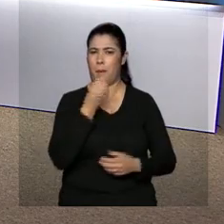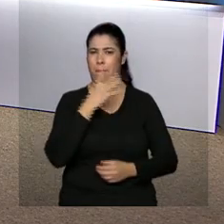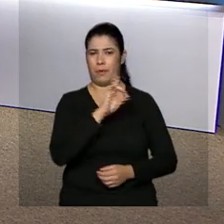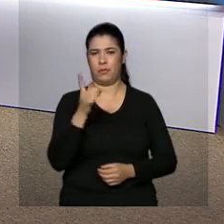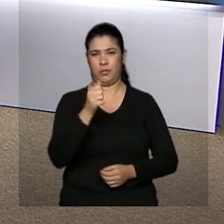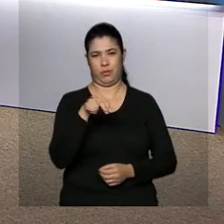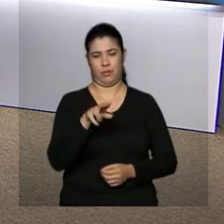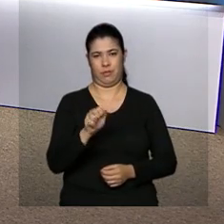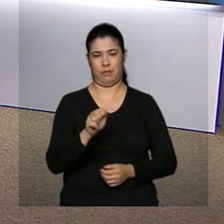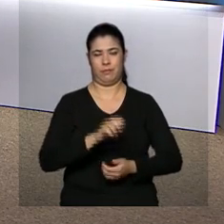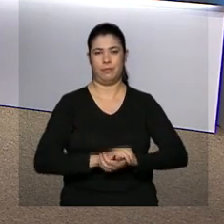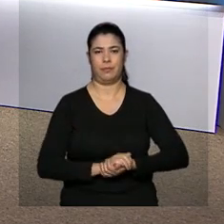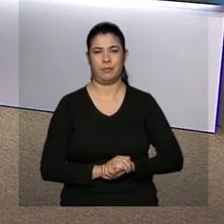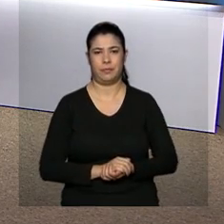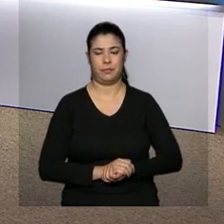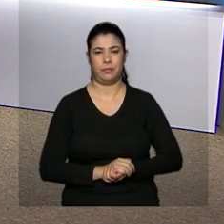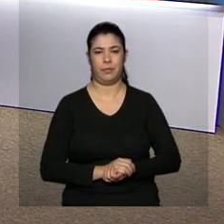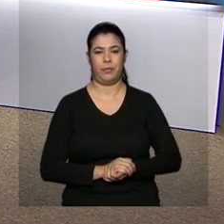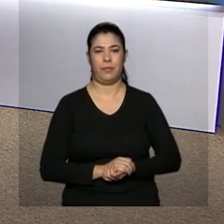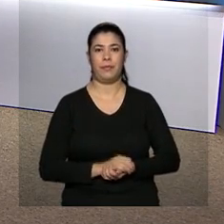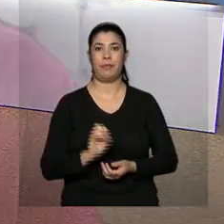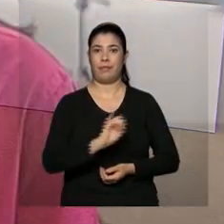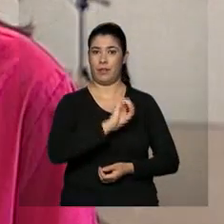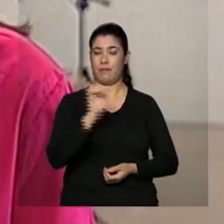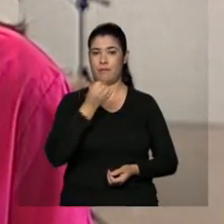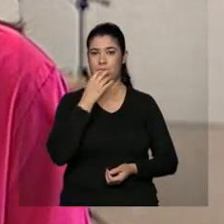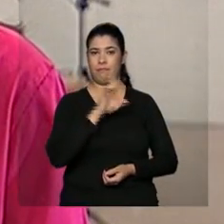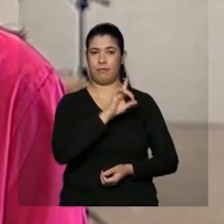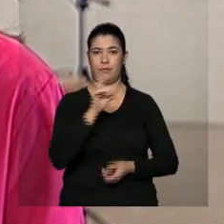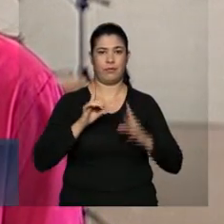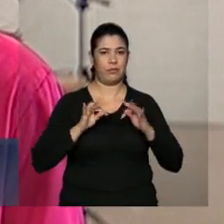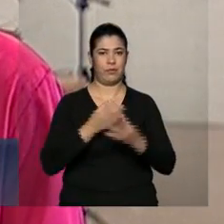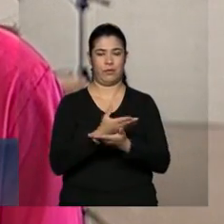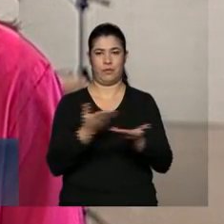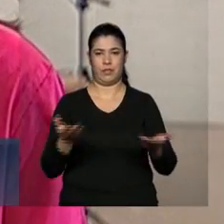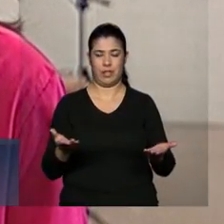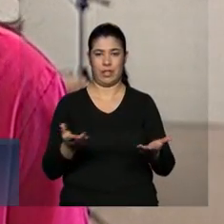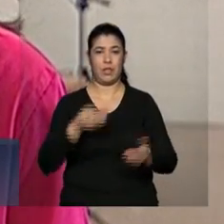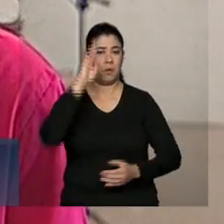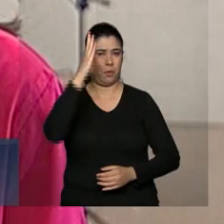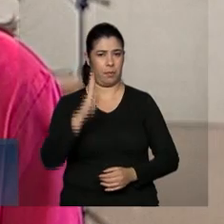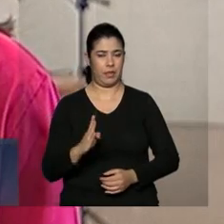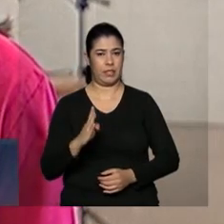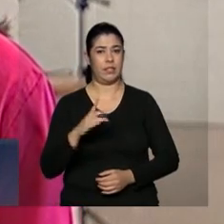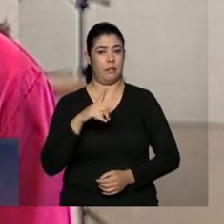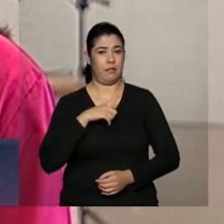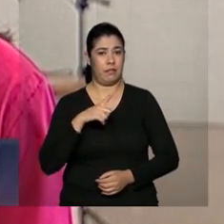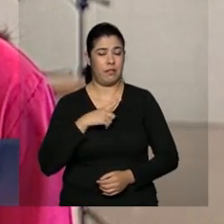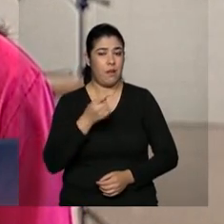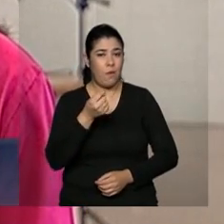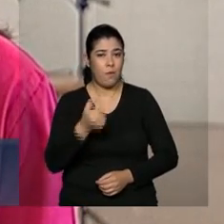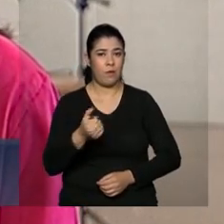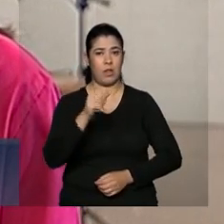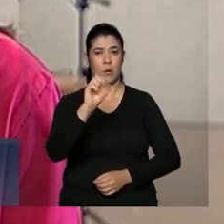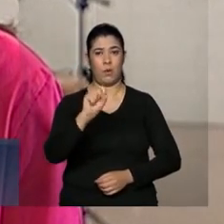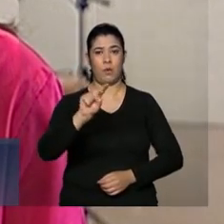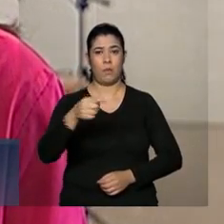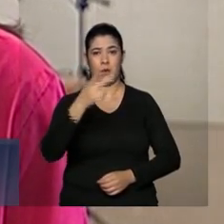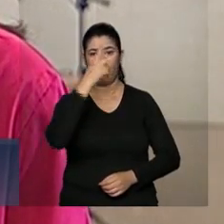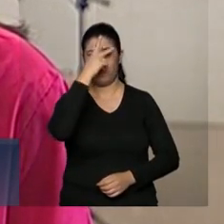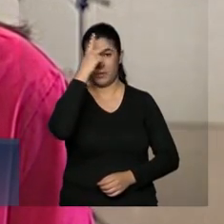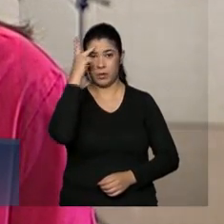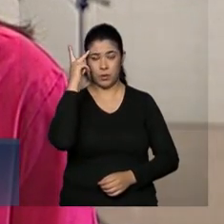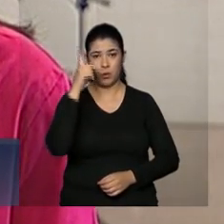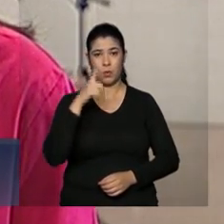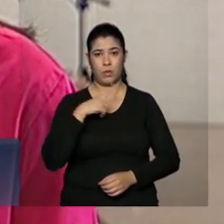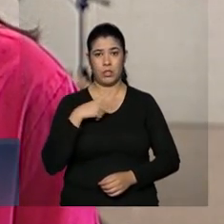Ana. Olá, bom dia, Roberto. Bom dia a todos. No Brasil, há hoje quase 8 mil